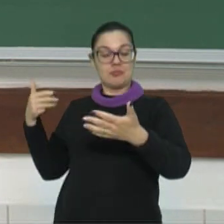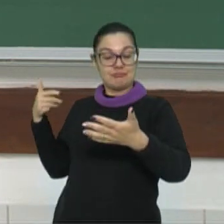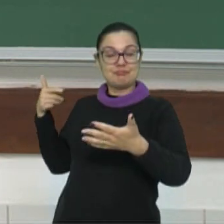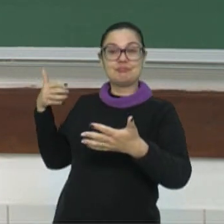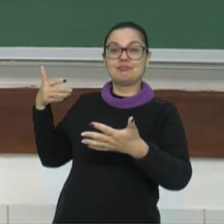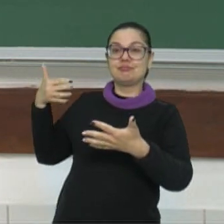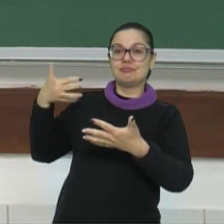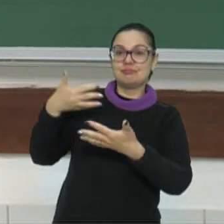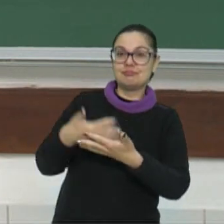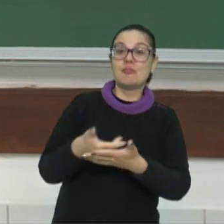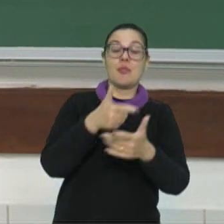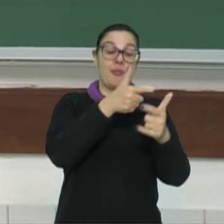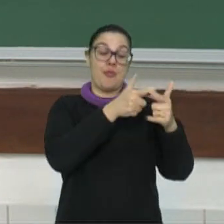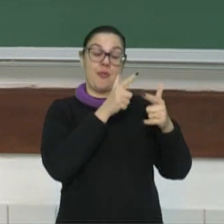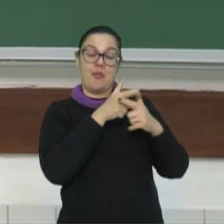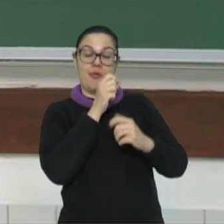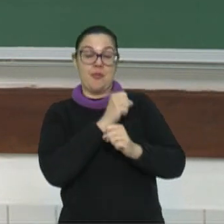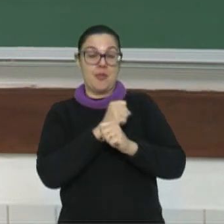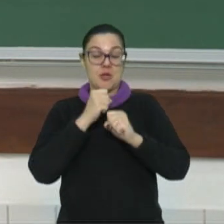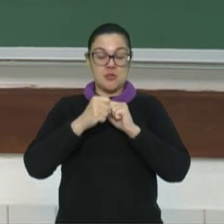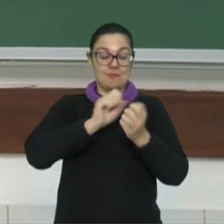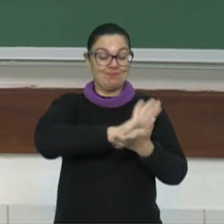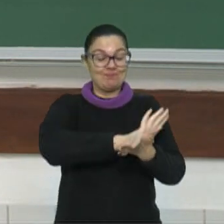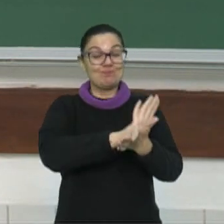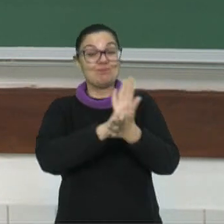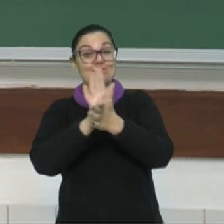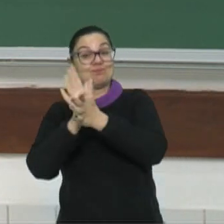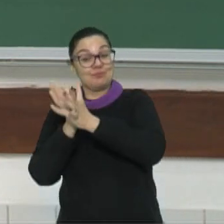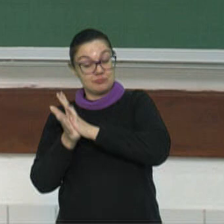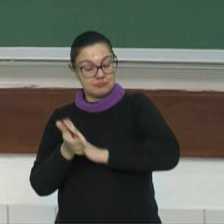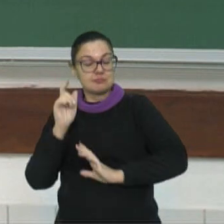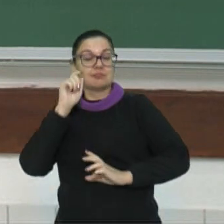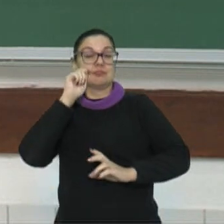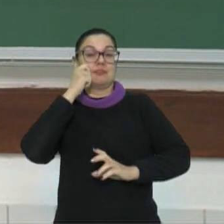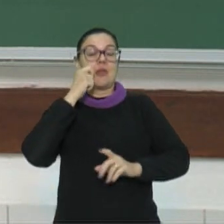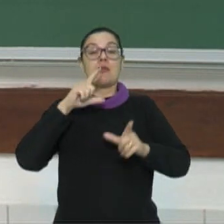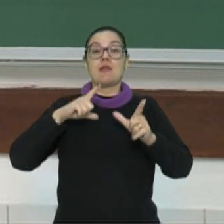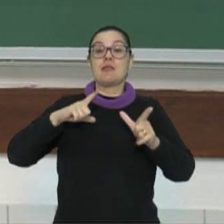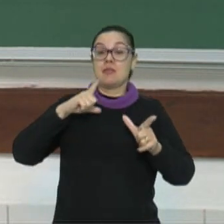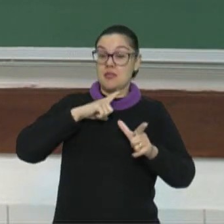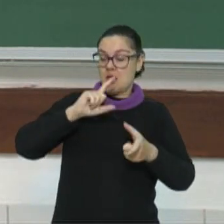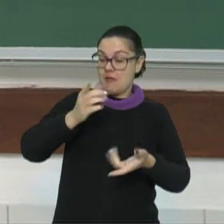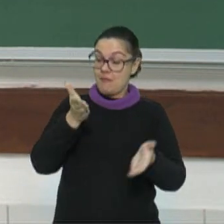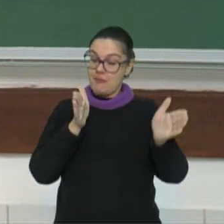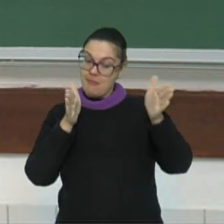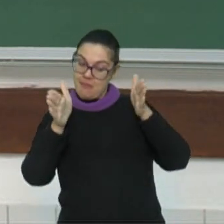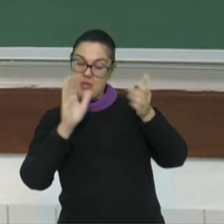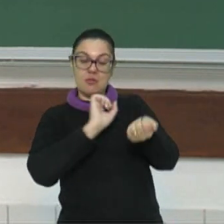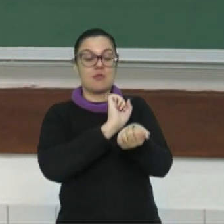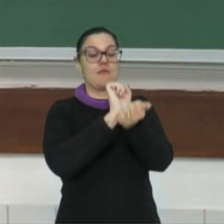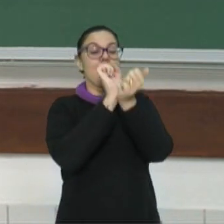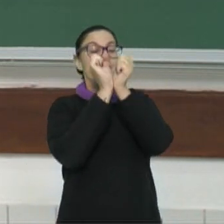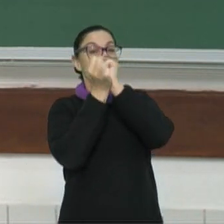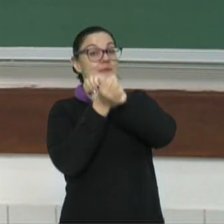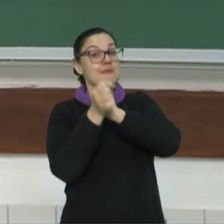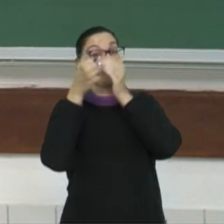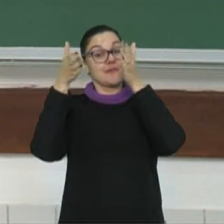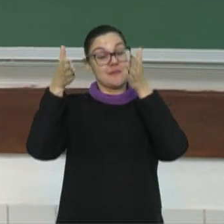de construção social racista, né? Nós temos também o período da escravização, em que